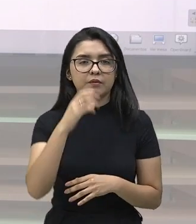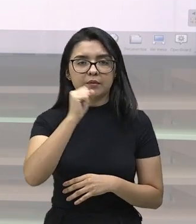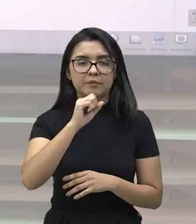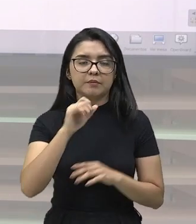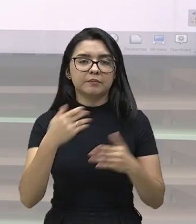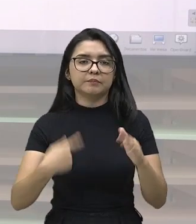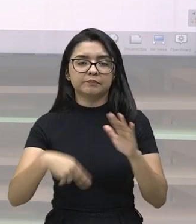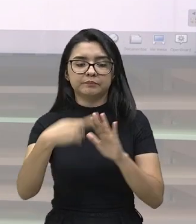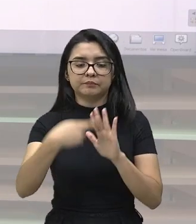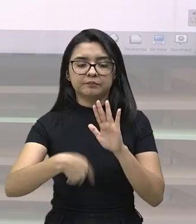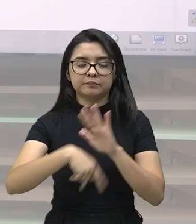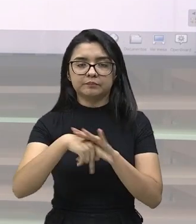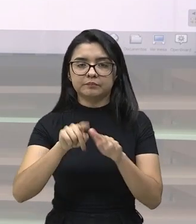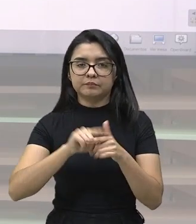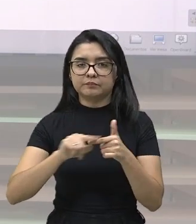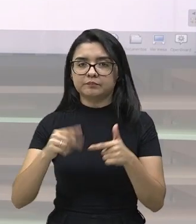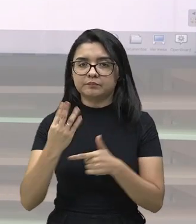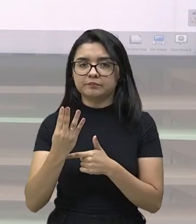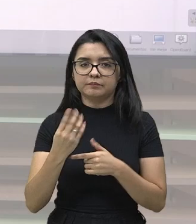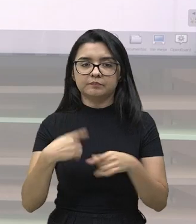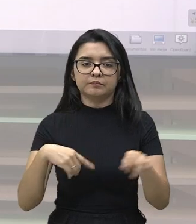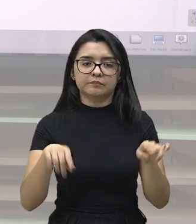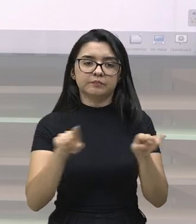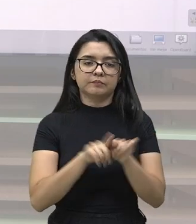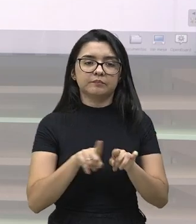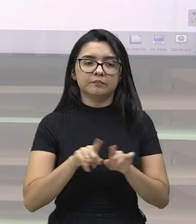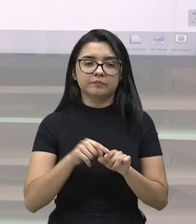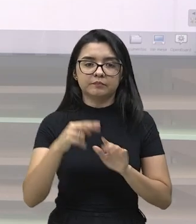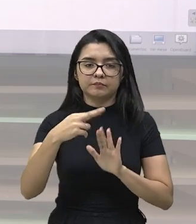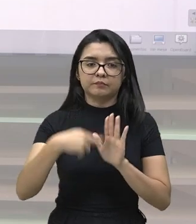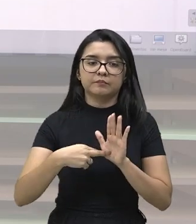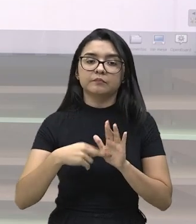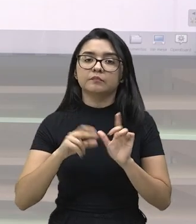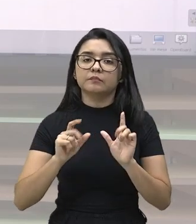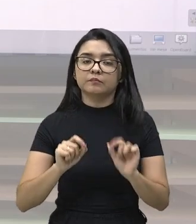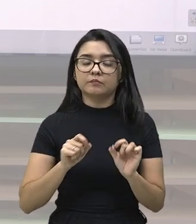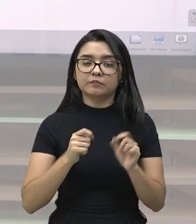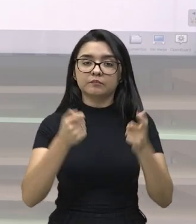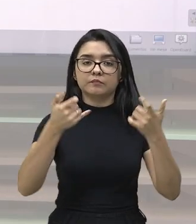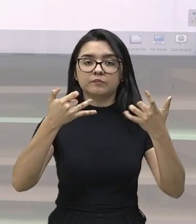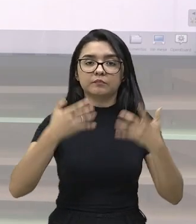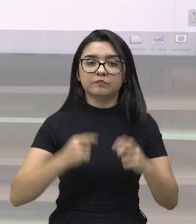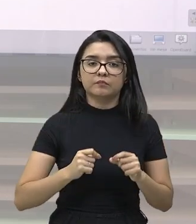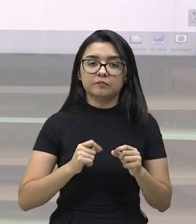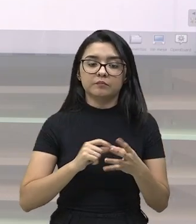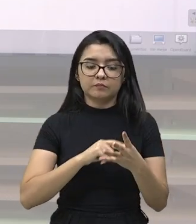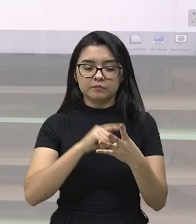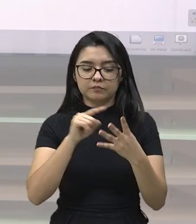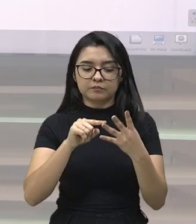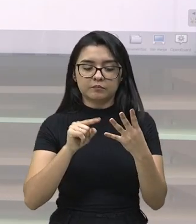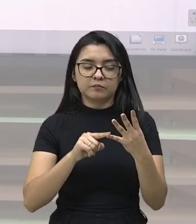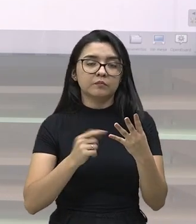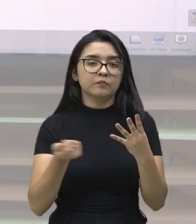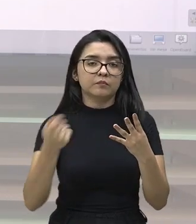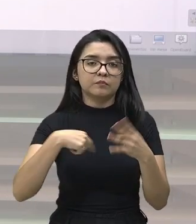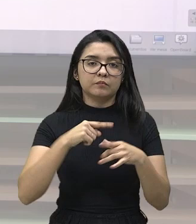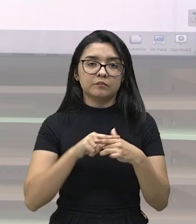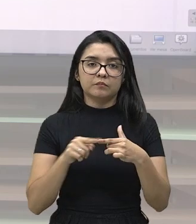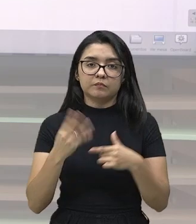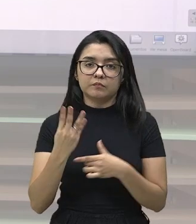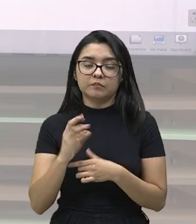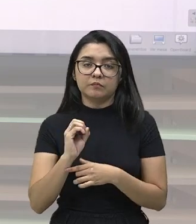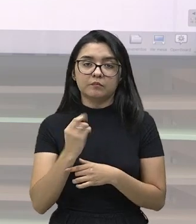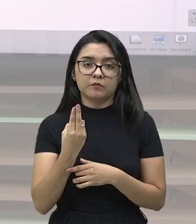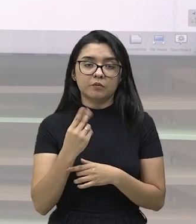de divisibilidade por 4, o critério é que os dois últimos algarismos sejam divisíveis por 4 ou